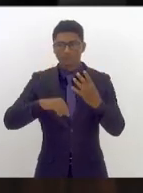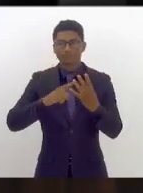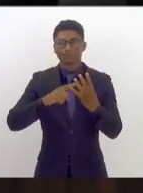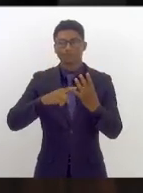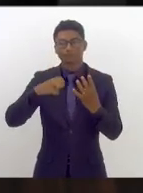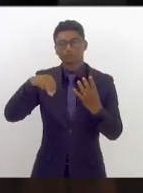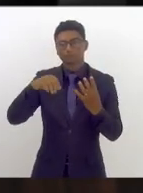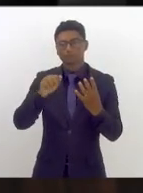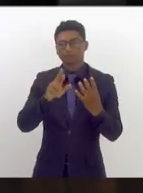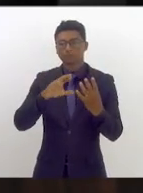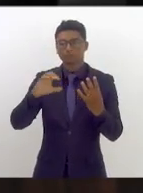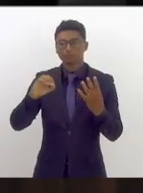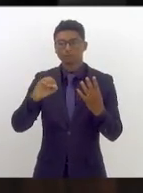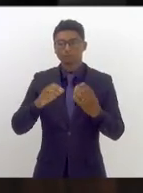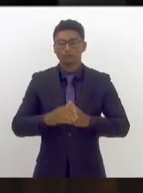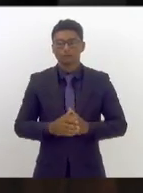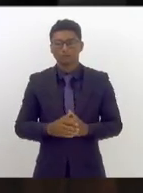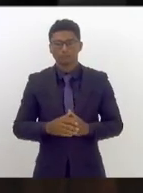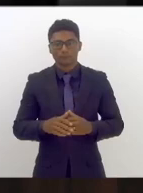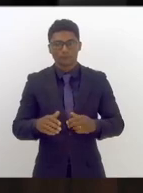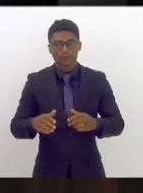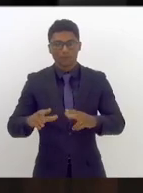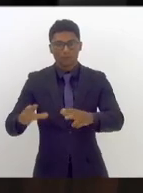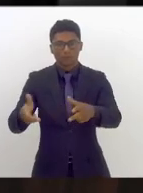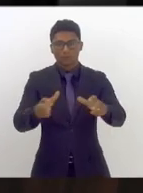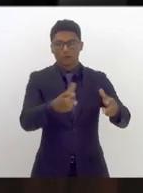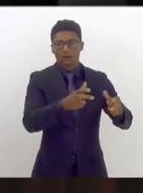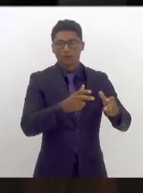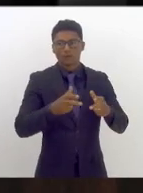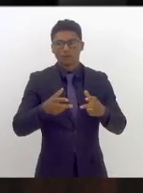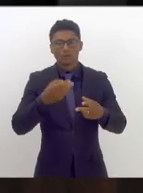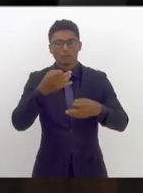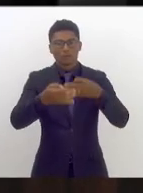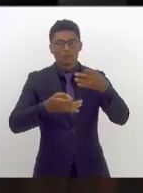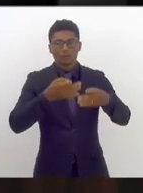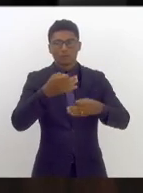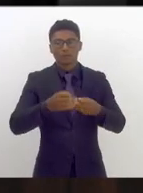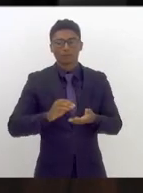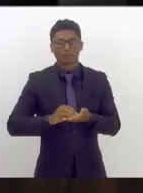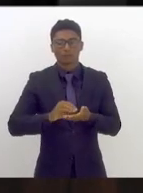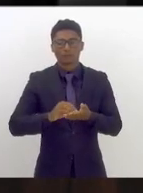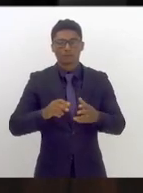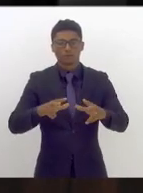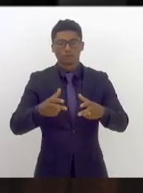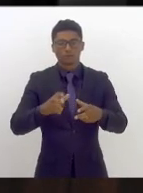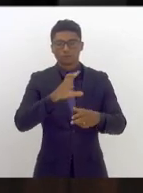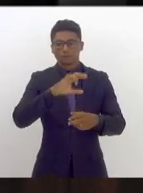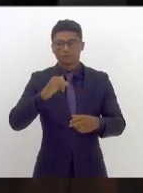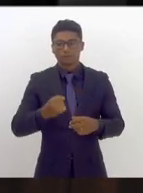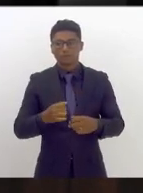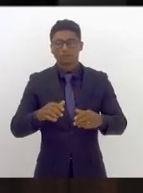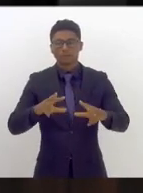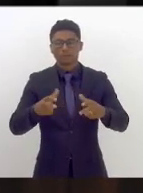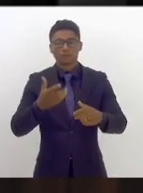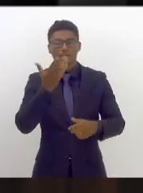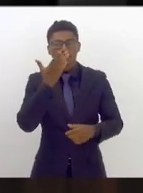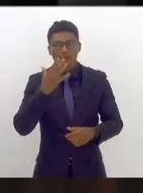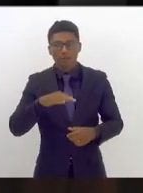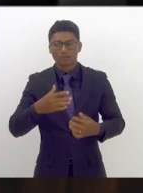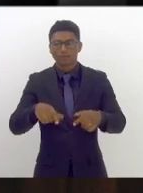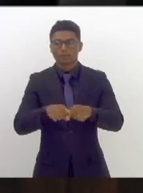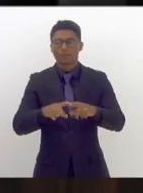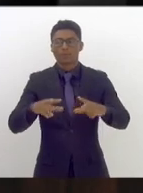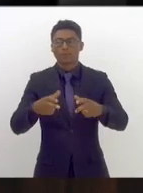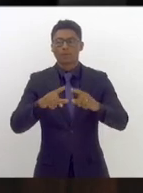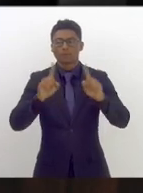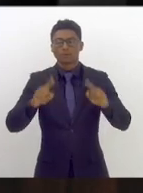Pacheco. Pendendo de pareceres das comissões de Constituição e Justiça, de Assunto da Criança, do Adolescente e do Idoso,